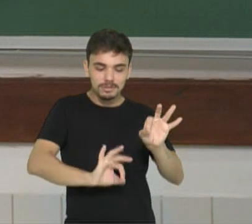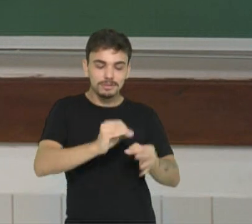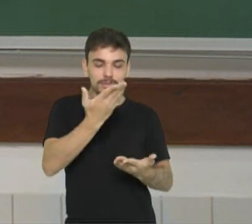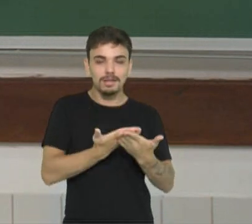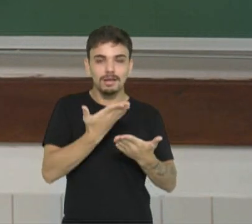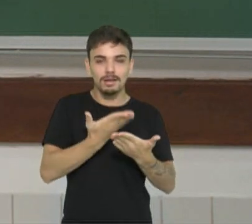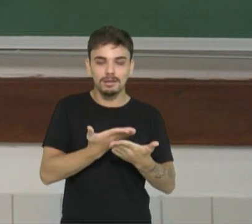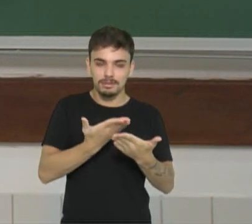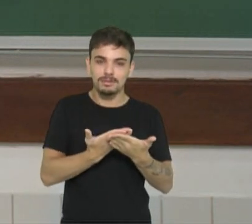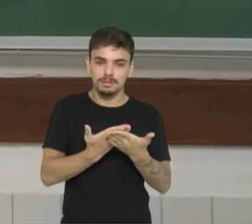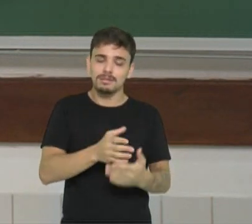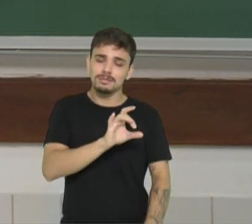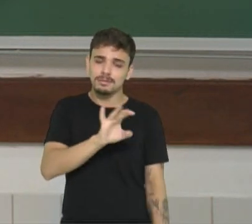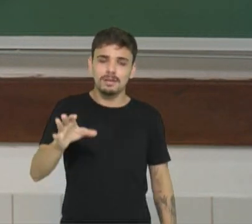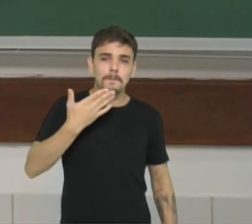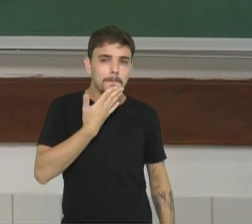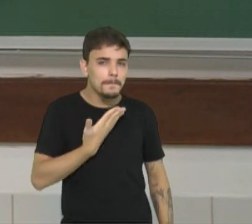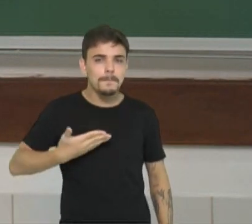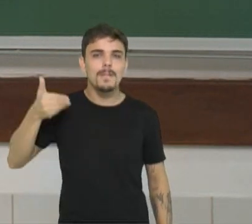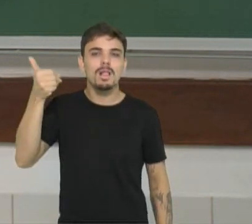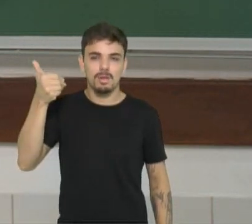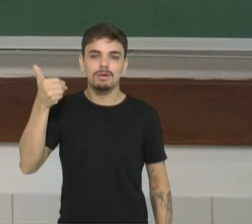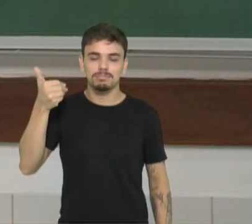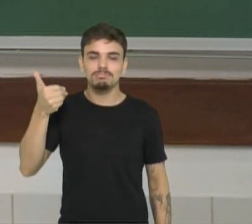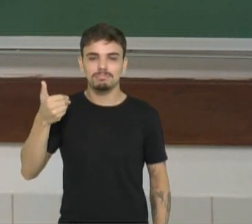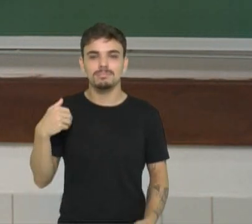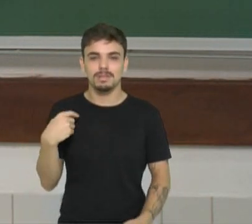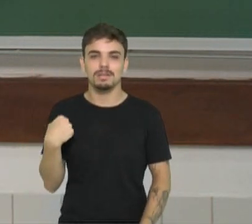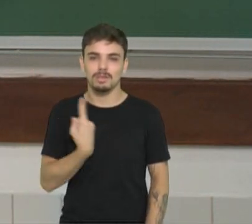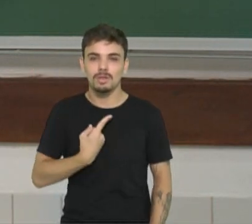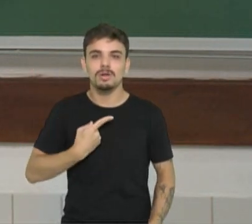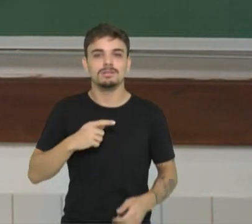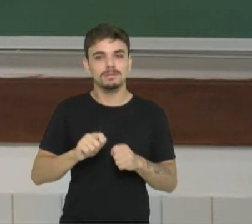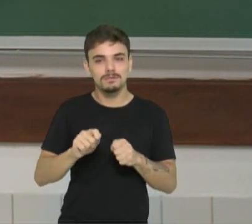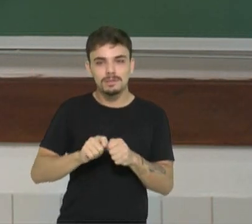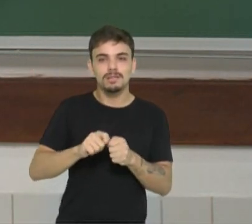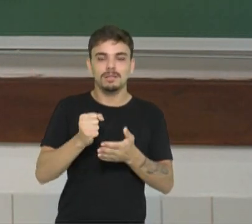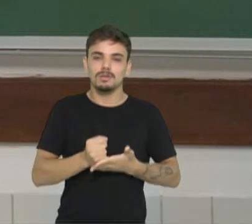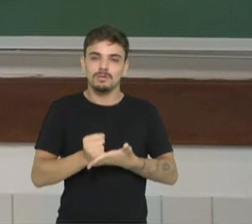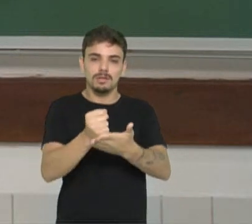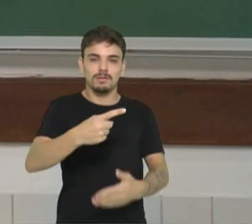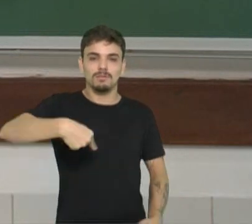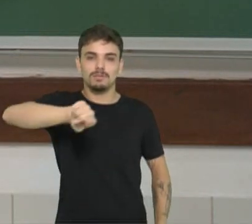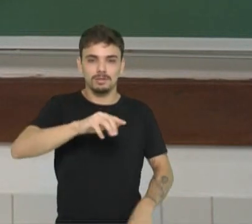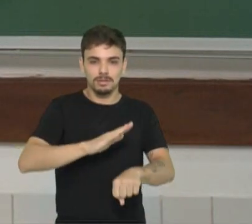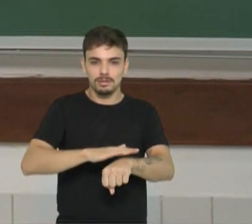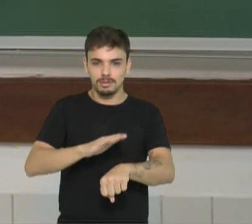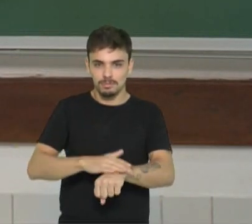aulas cada vez melhores, né, para que a gente possa de fato ajudar vocês